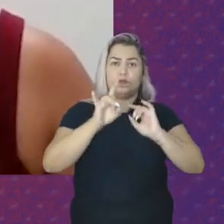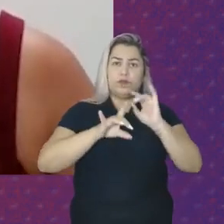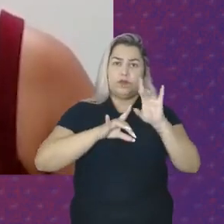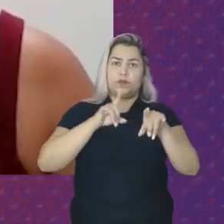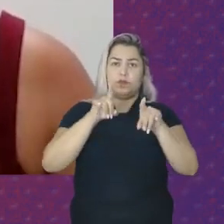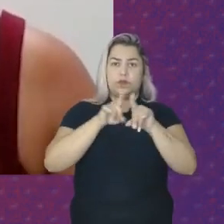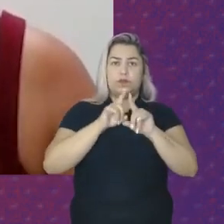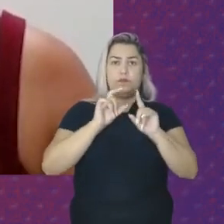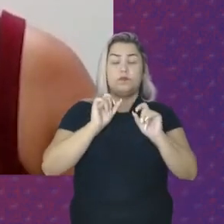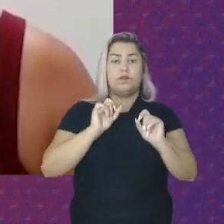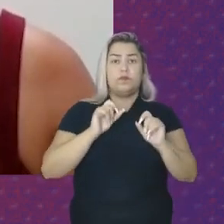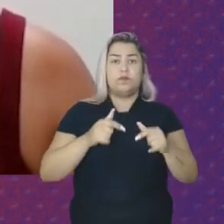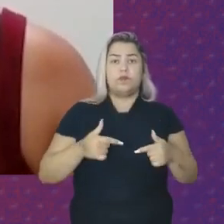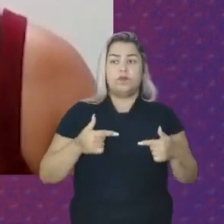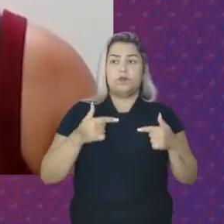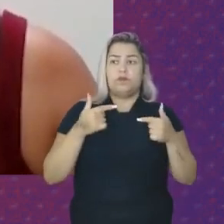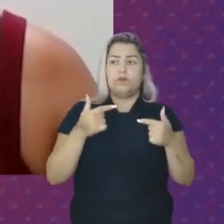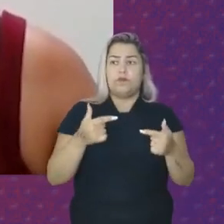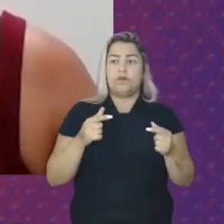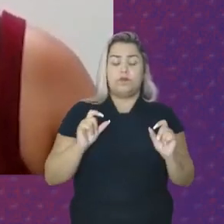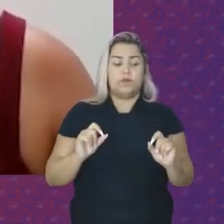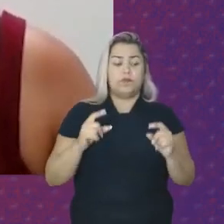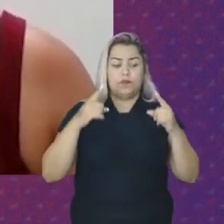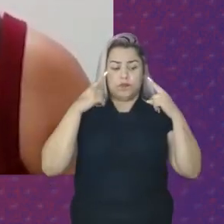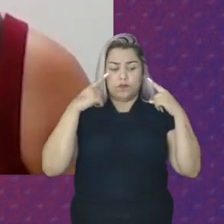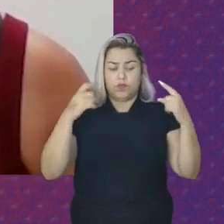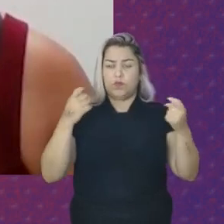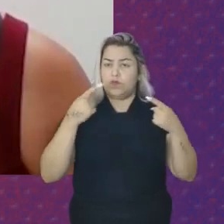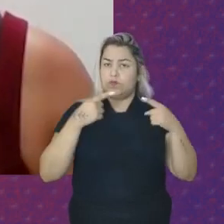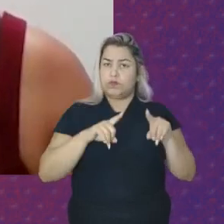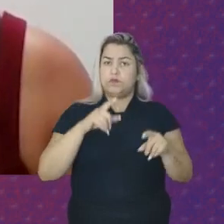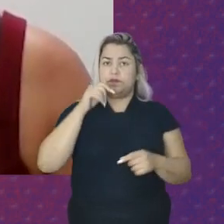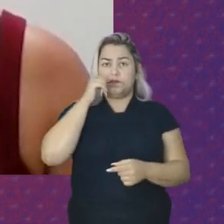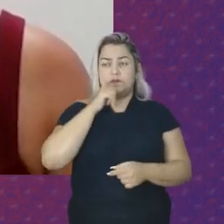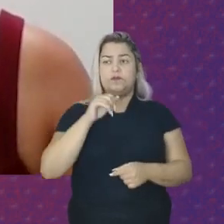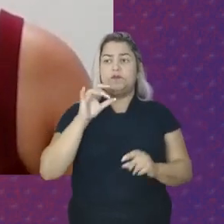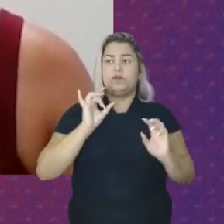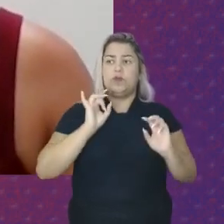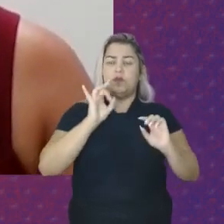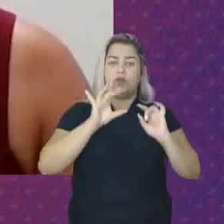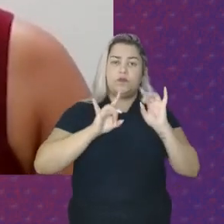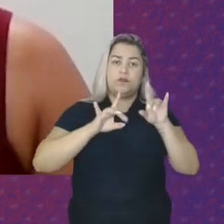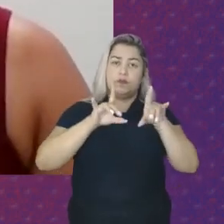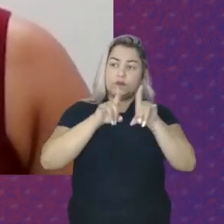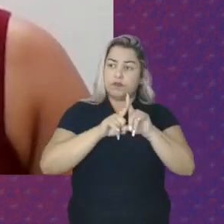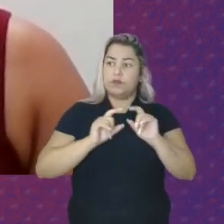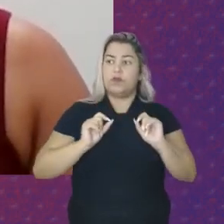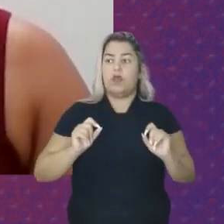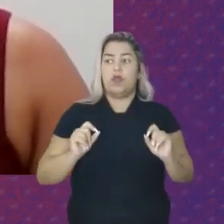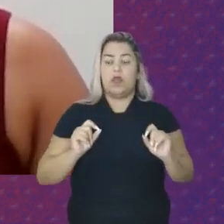eixo, que é o de enfrentamento à violência contra a mulher, em especial enfrentamento ao feminicídio,